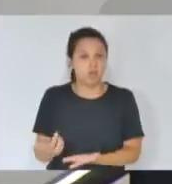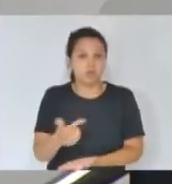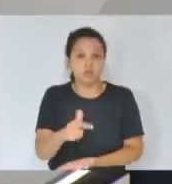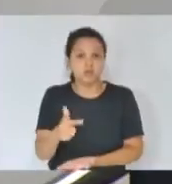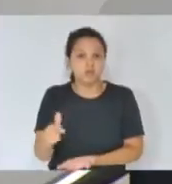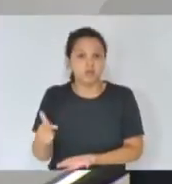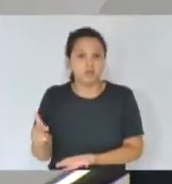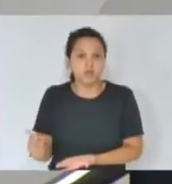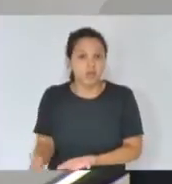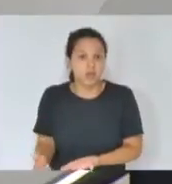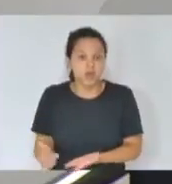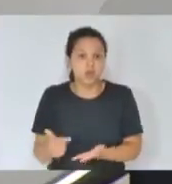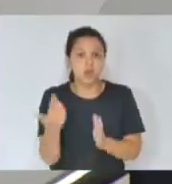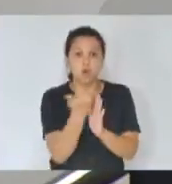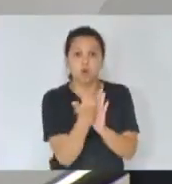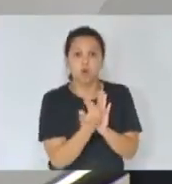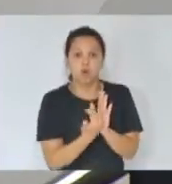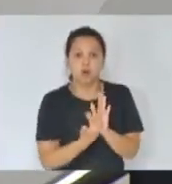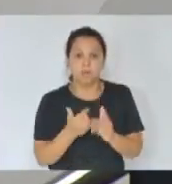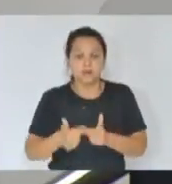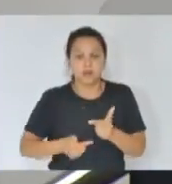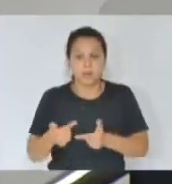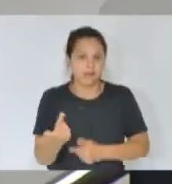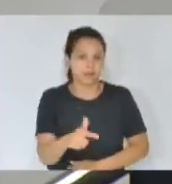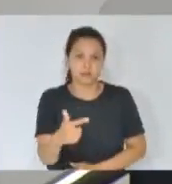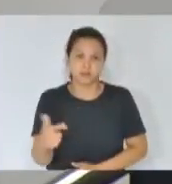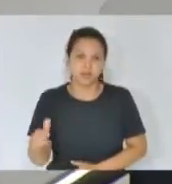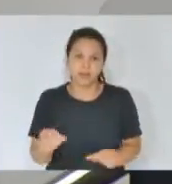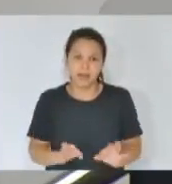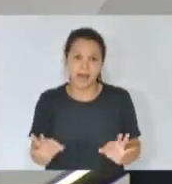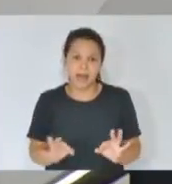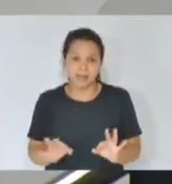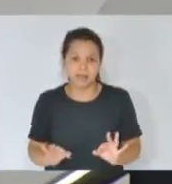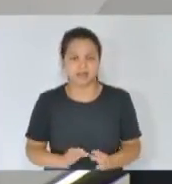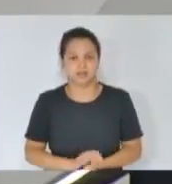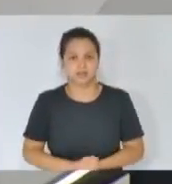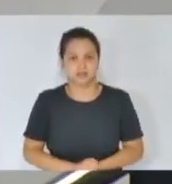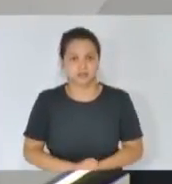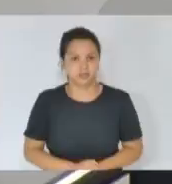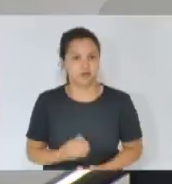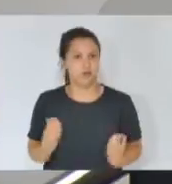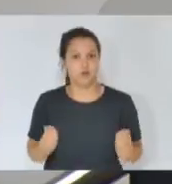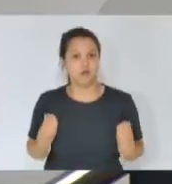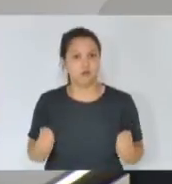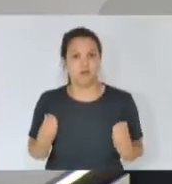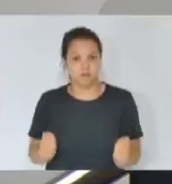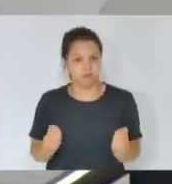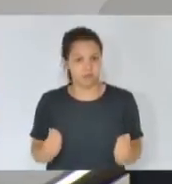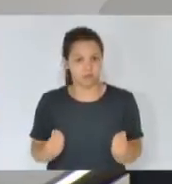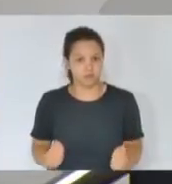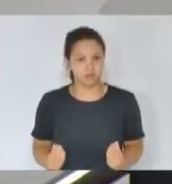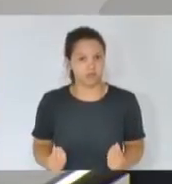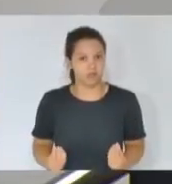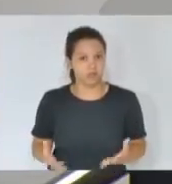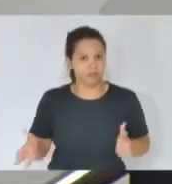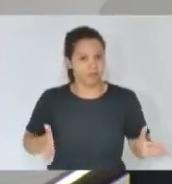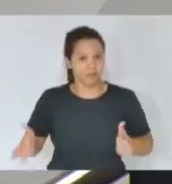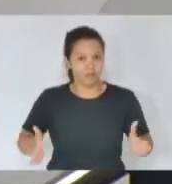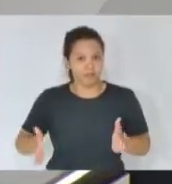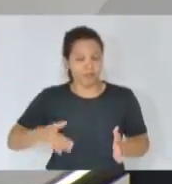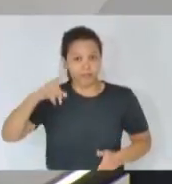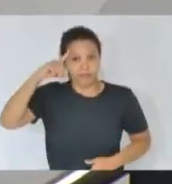um cronograma de trabalho. O governo não tem nada. Mas, meu Deus do céu, que fase que nós estamos passando?